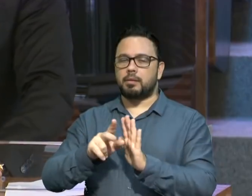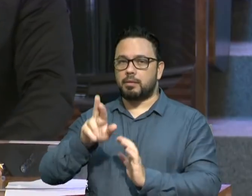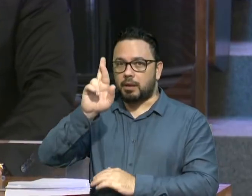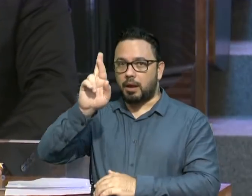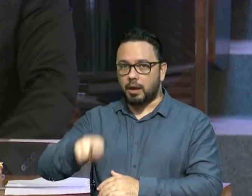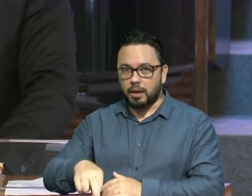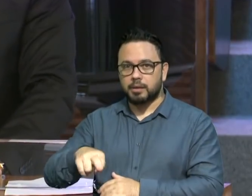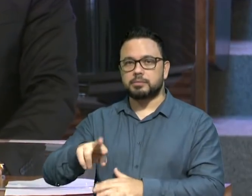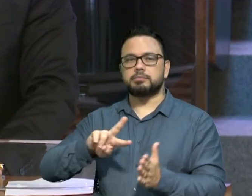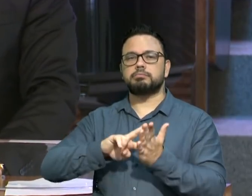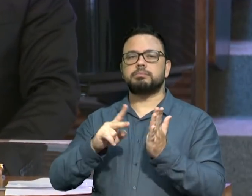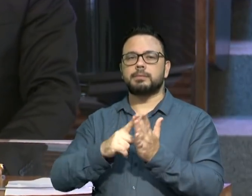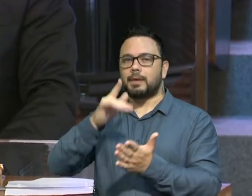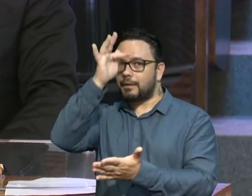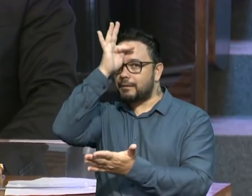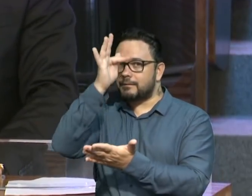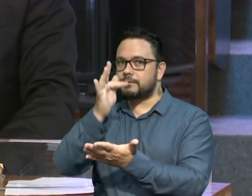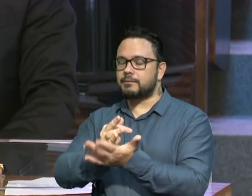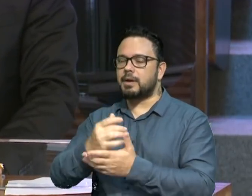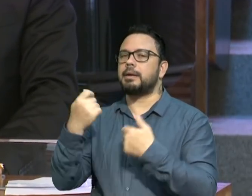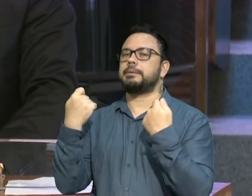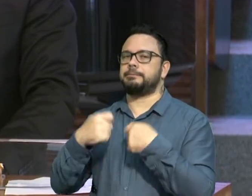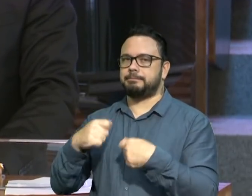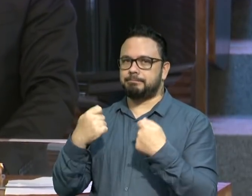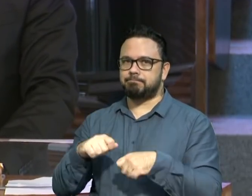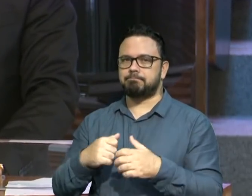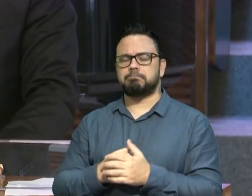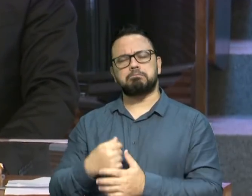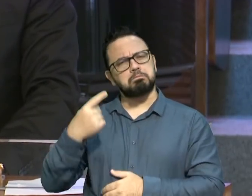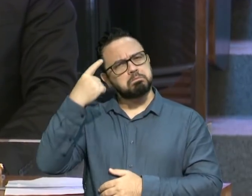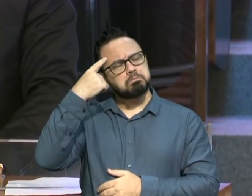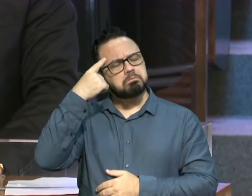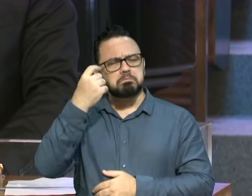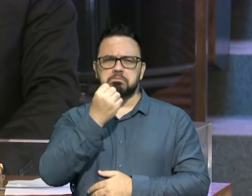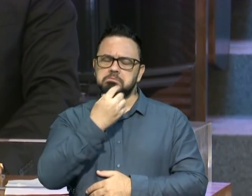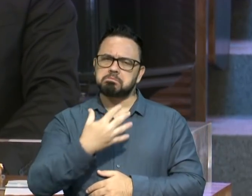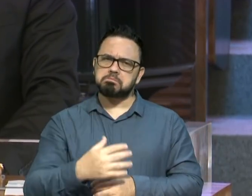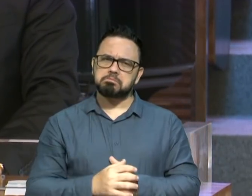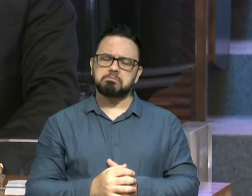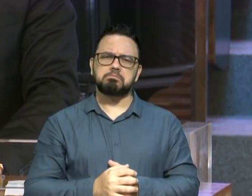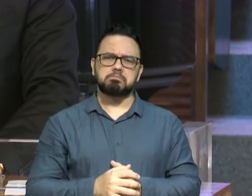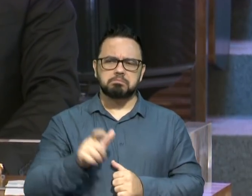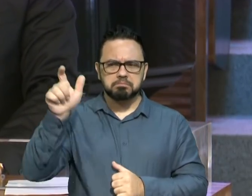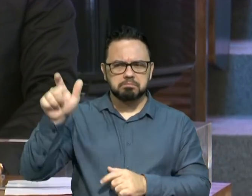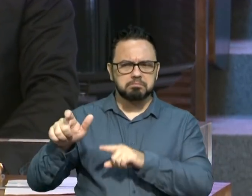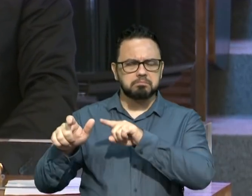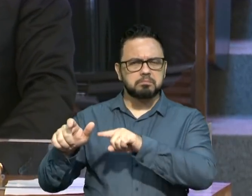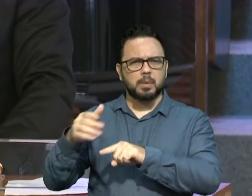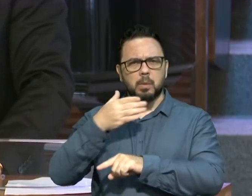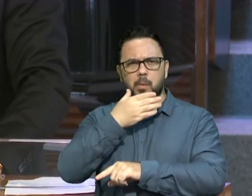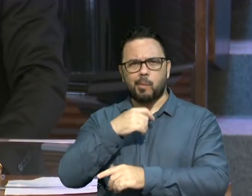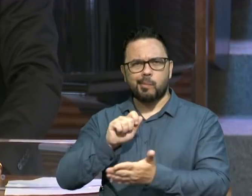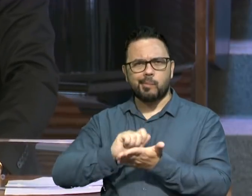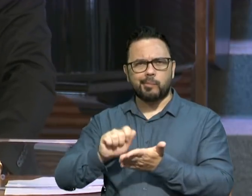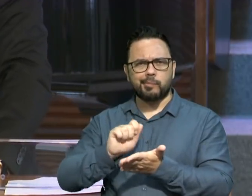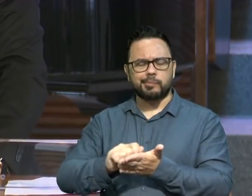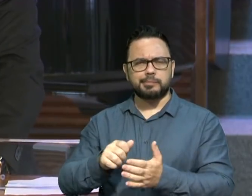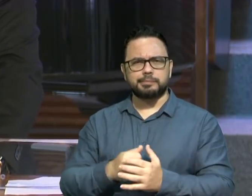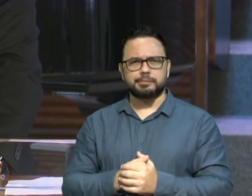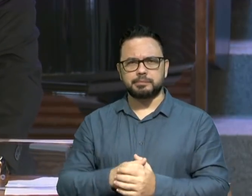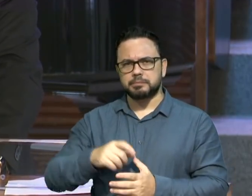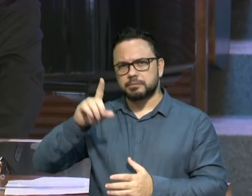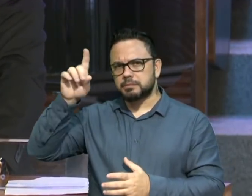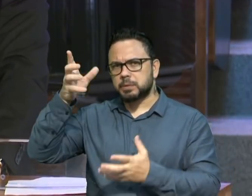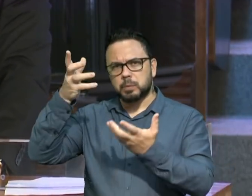tornam a fé uma necessidade e pensamento bonito de Agostinho de hipona Deus não espera que isto